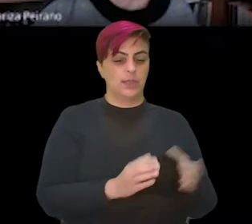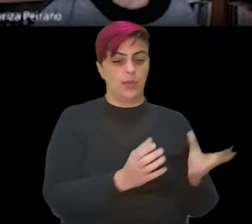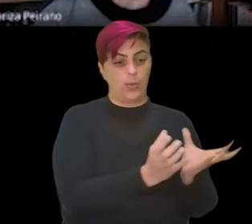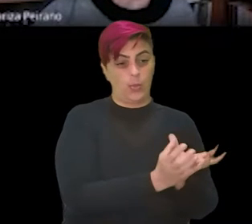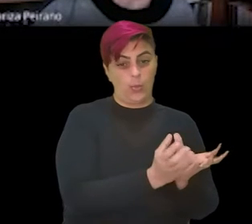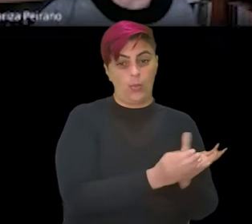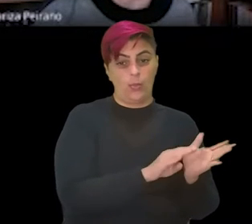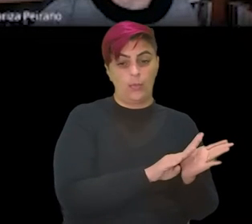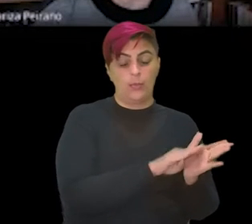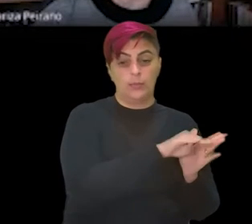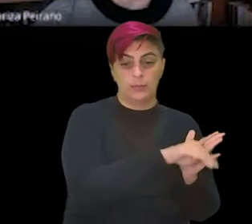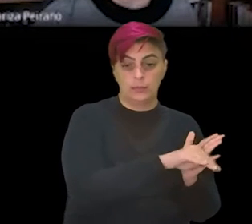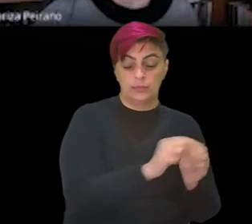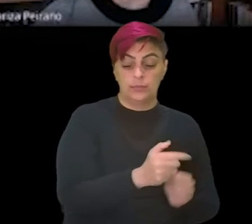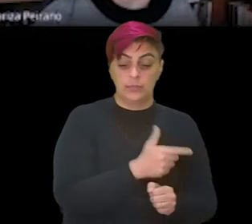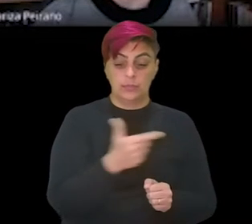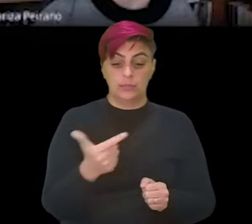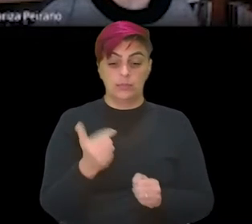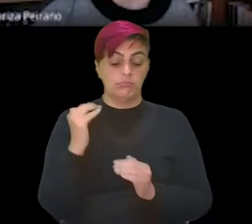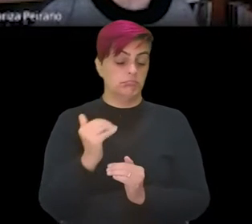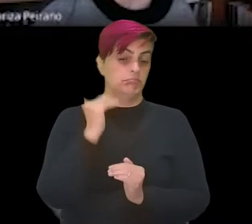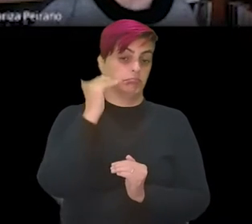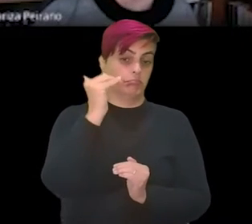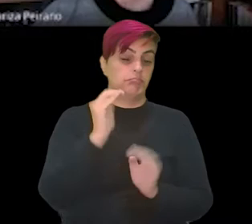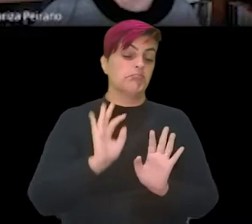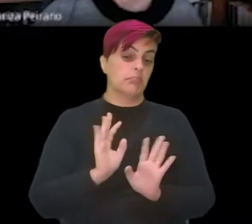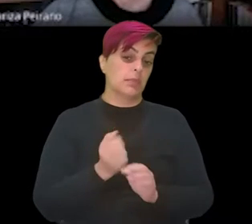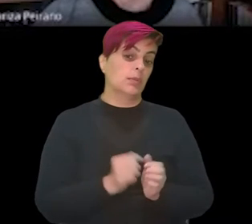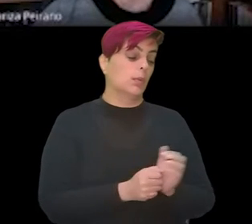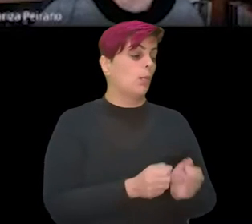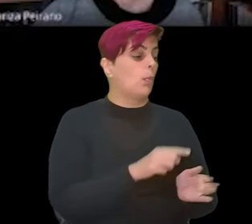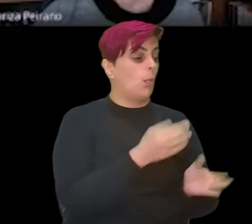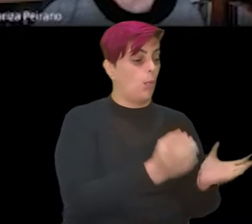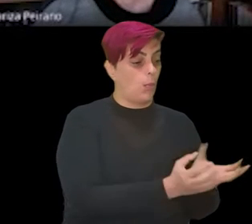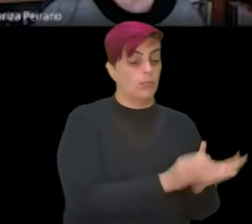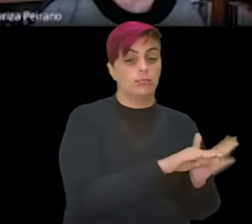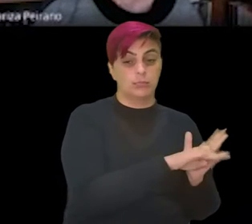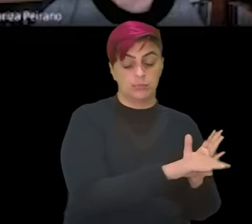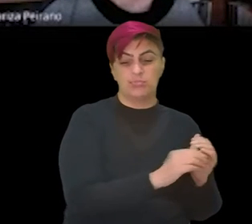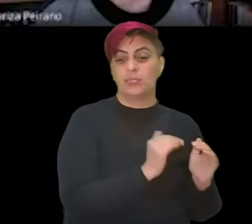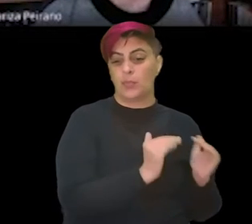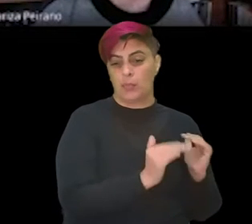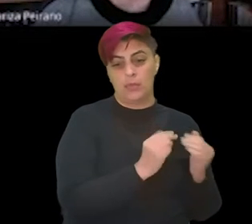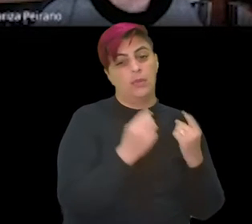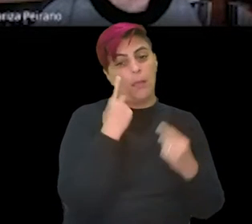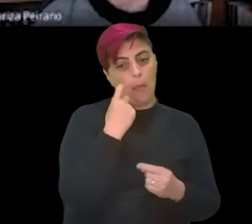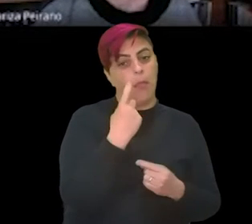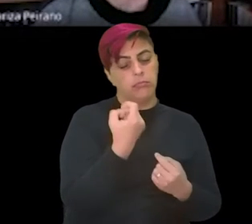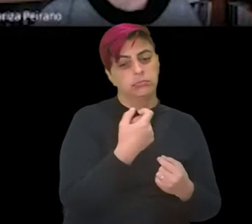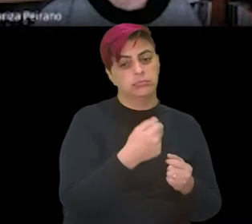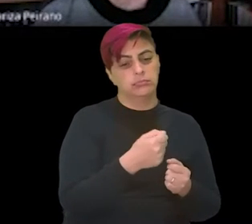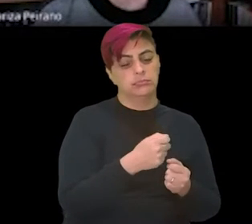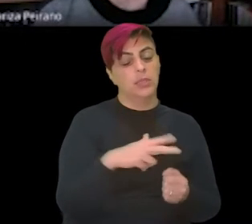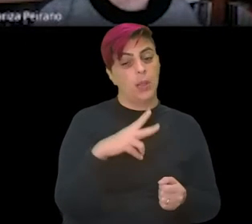primitivo. Por essa concepção, os primitivos em geral se moveriam por uma ideia racionalista de interesse